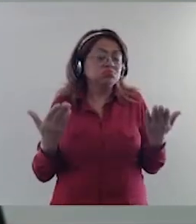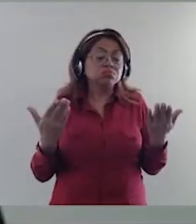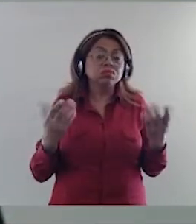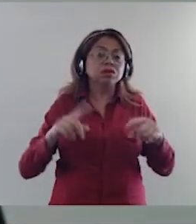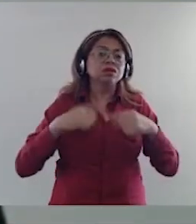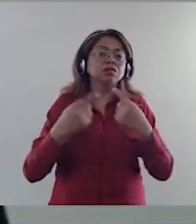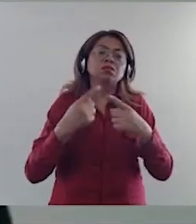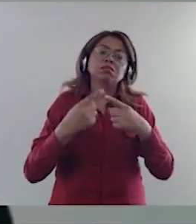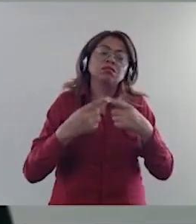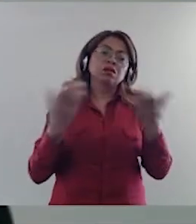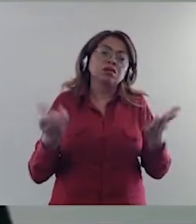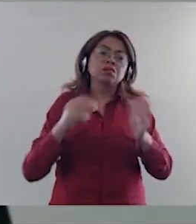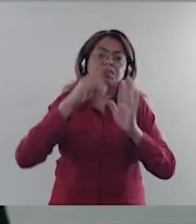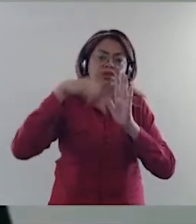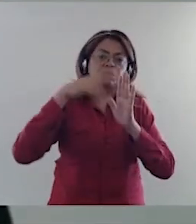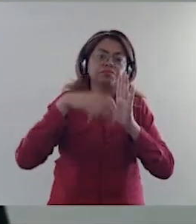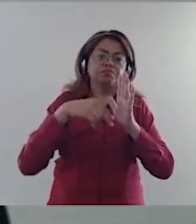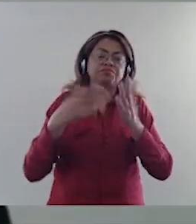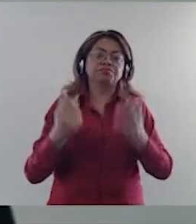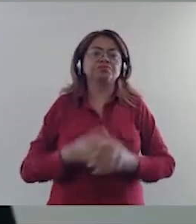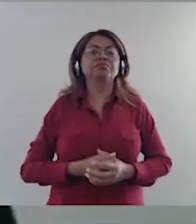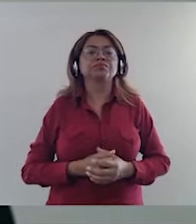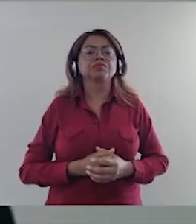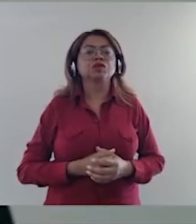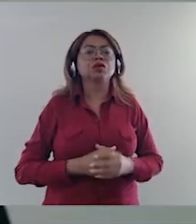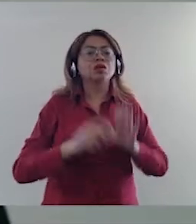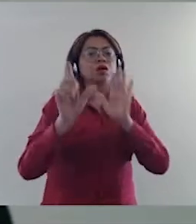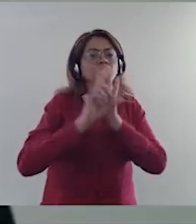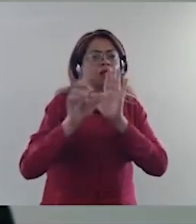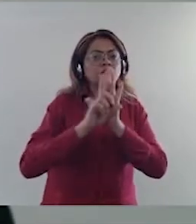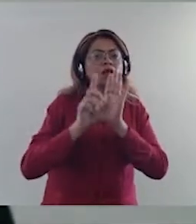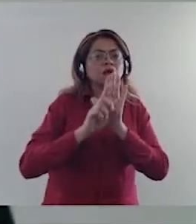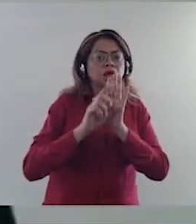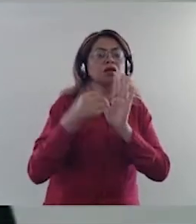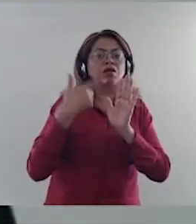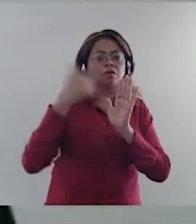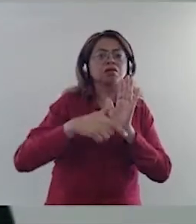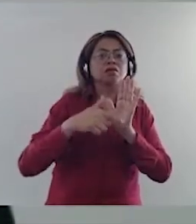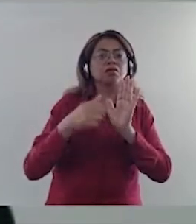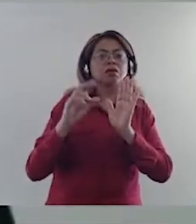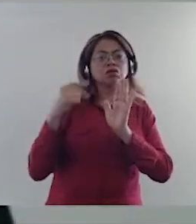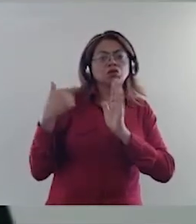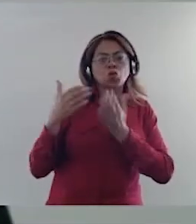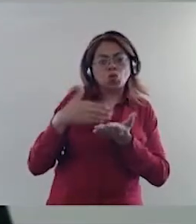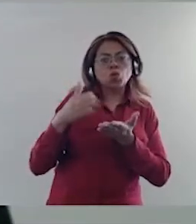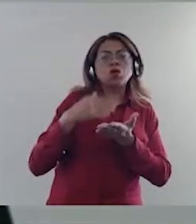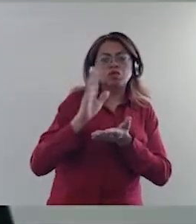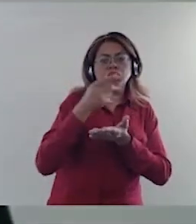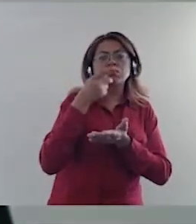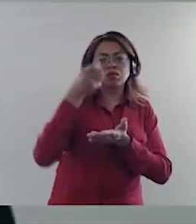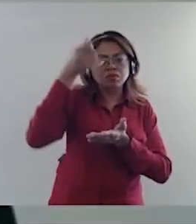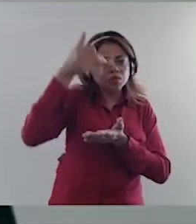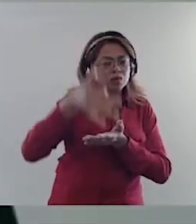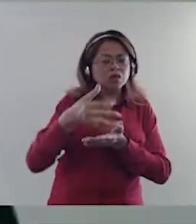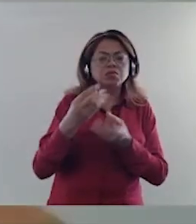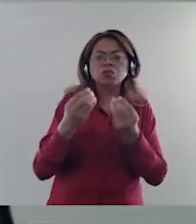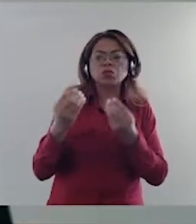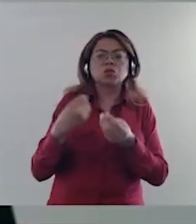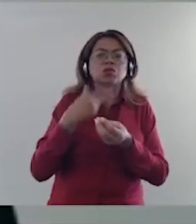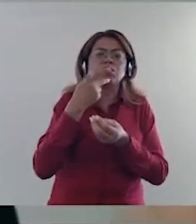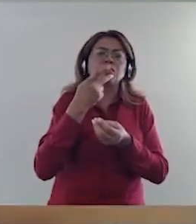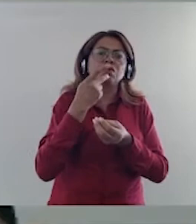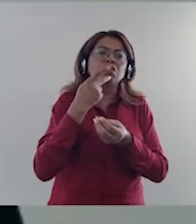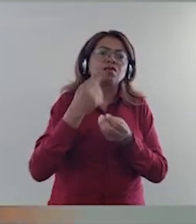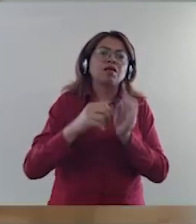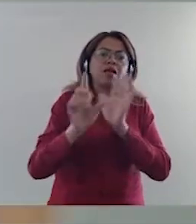478 faz é acidental. A lei Feijóo, que eu fiz referência, ao contrário do que muitos pensam, ela não